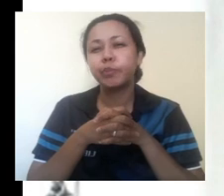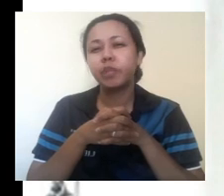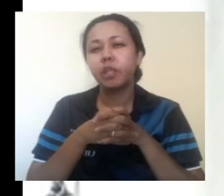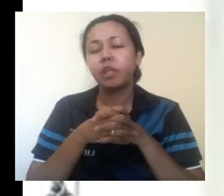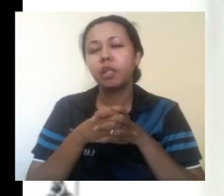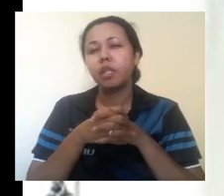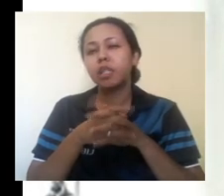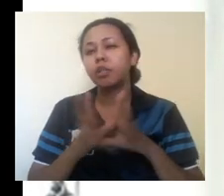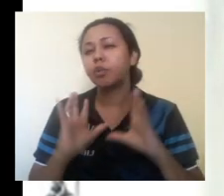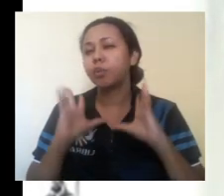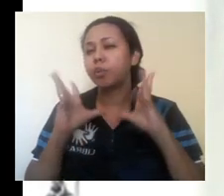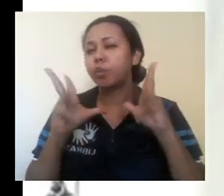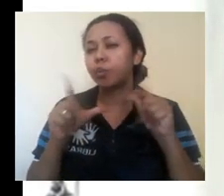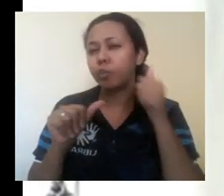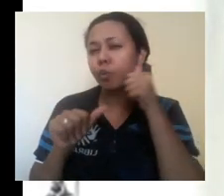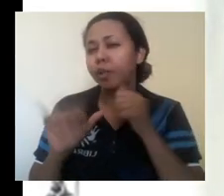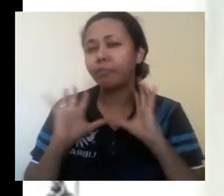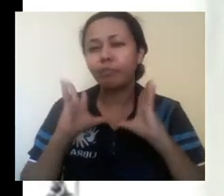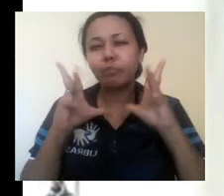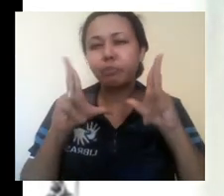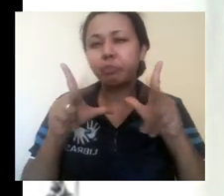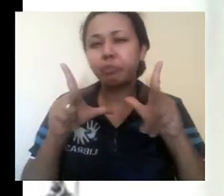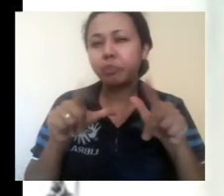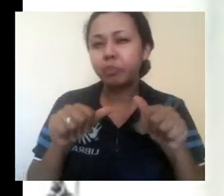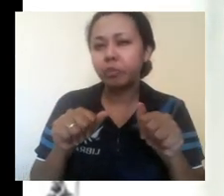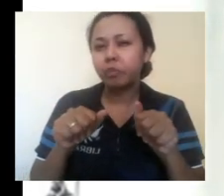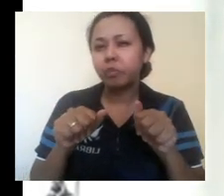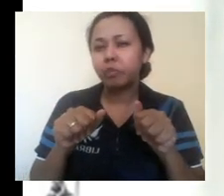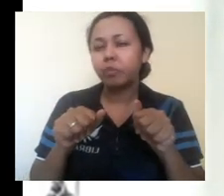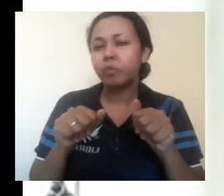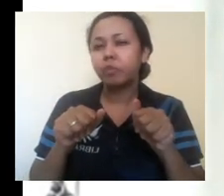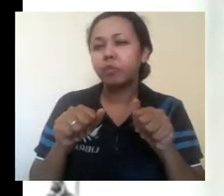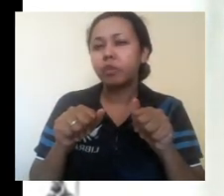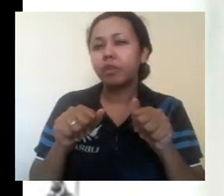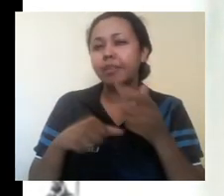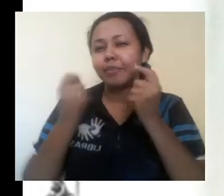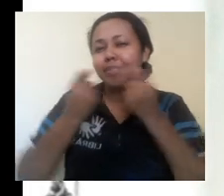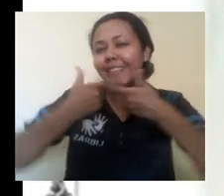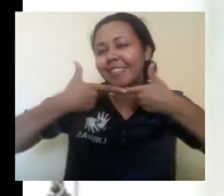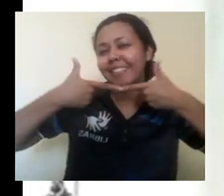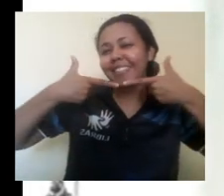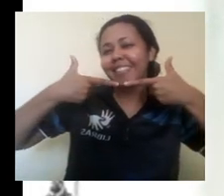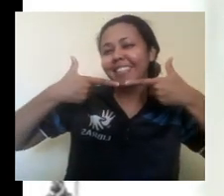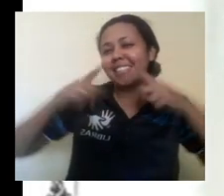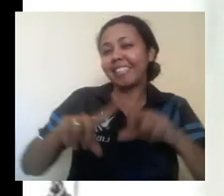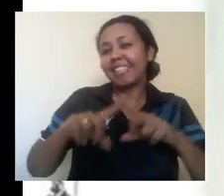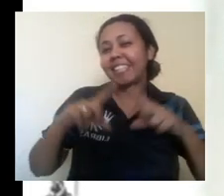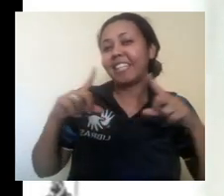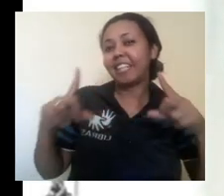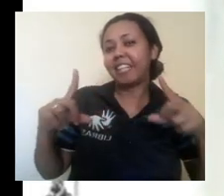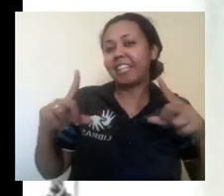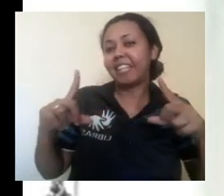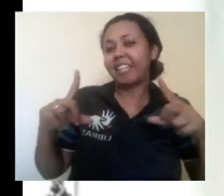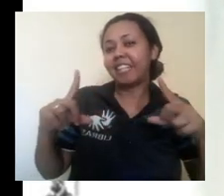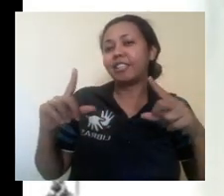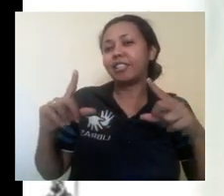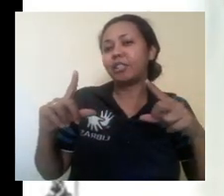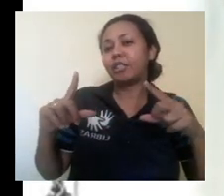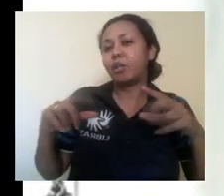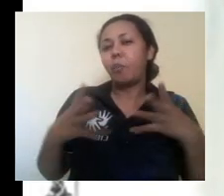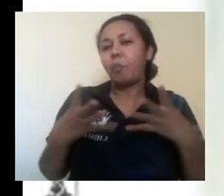sorriso no rosto e 1000 segredos no coração. E a Bíblia fala, eu não anotei, gente, eu tenho muita dificuldade de